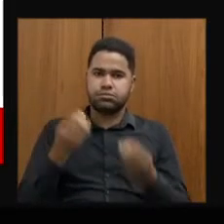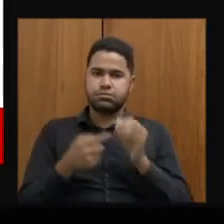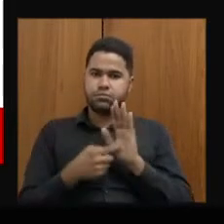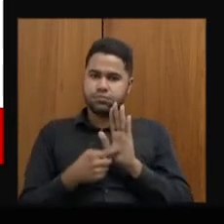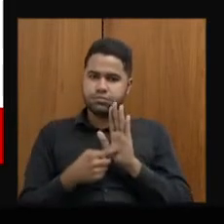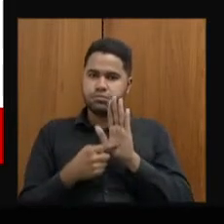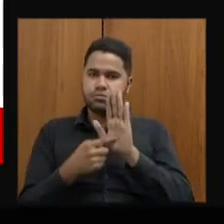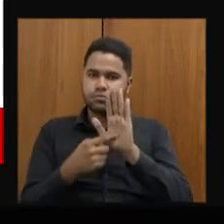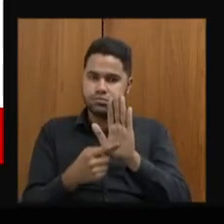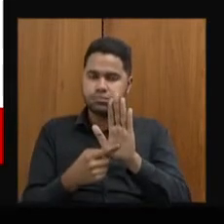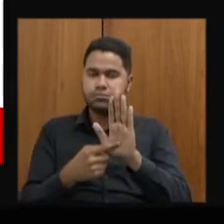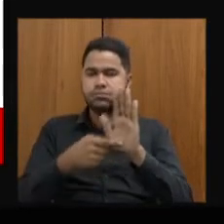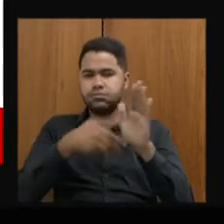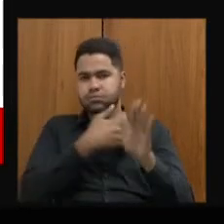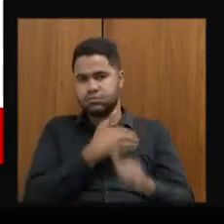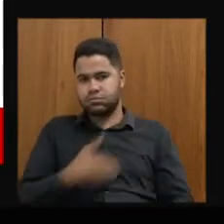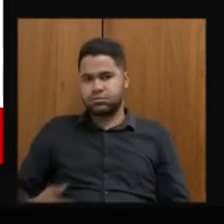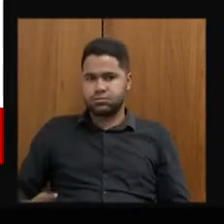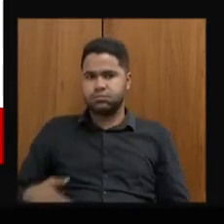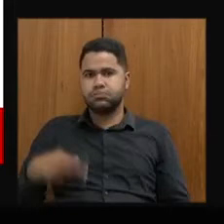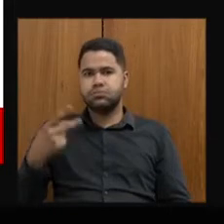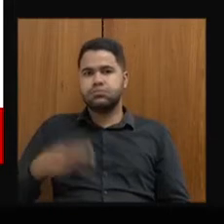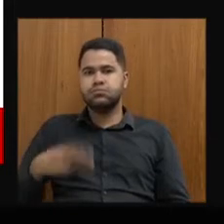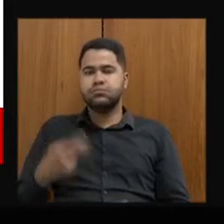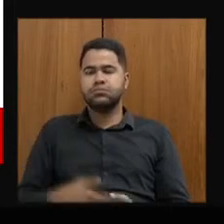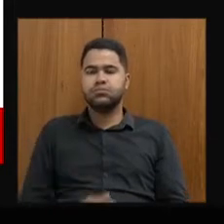a para o estado a